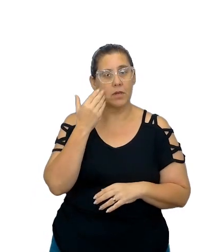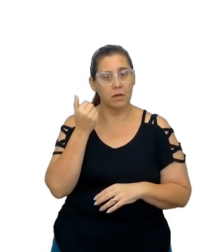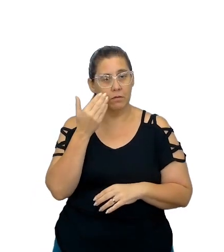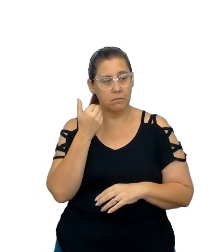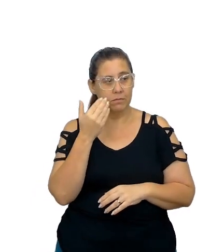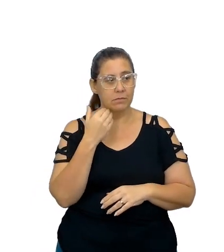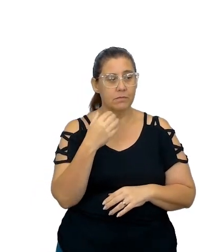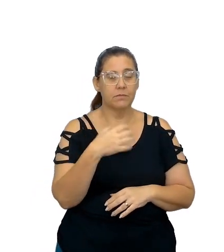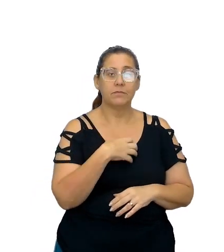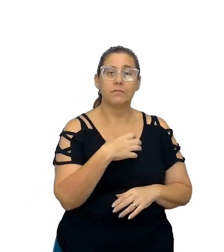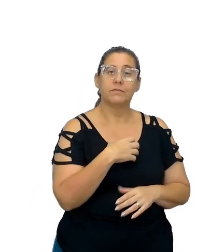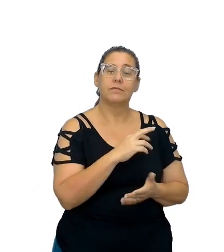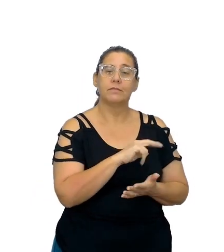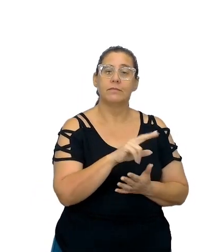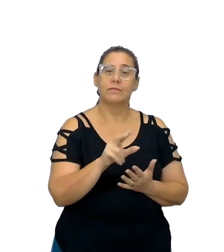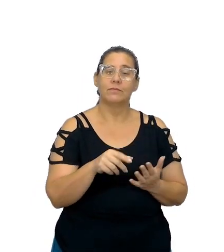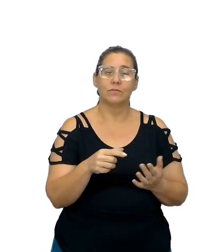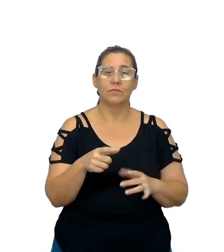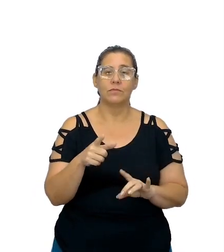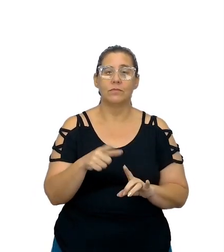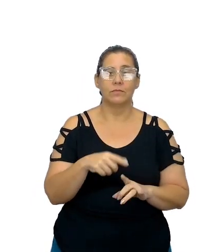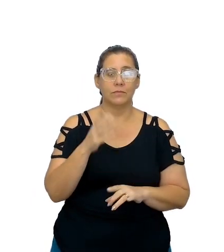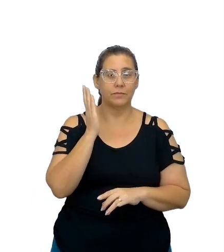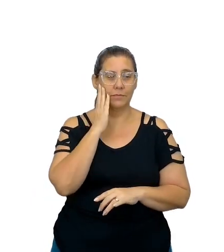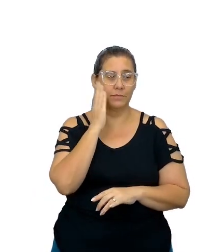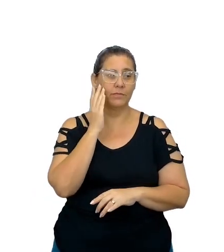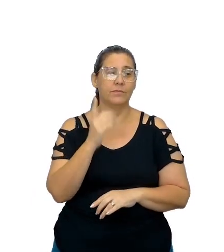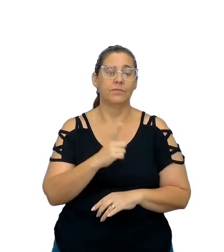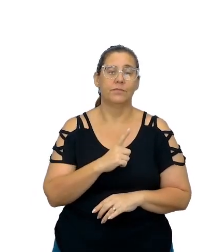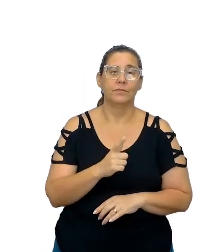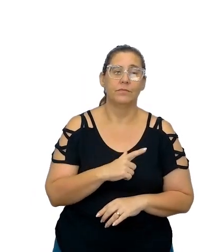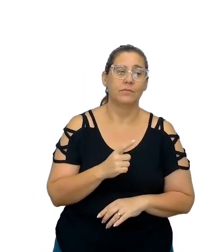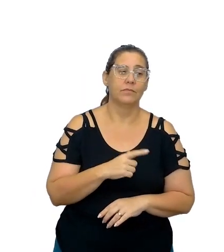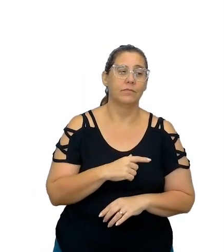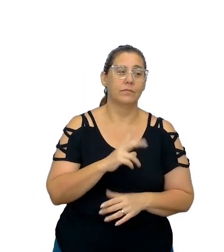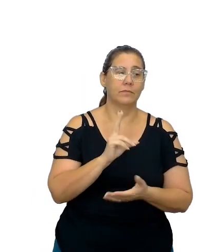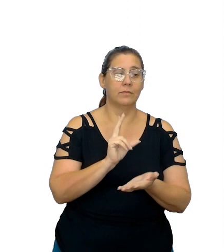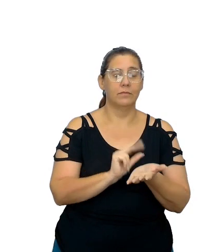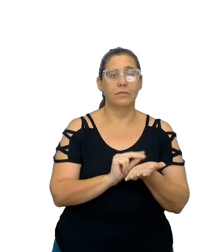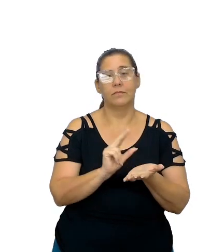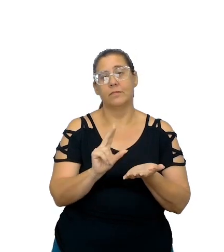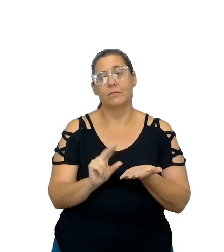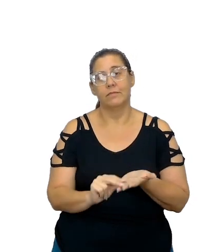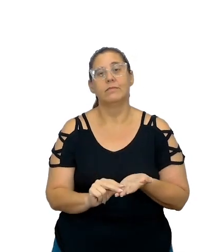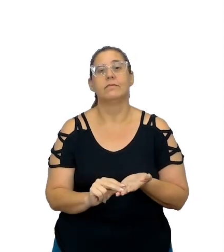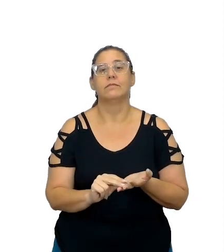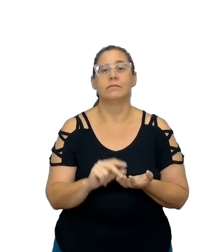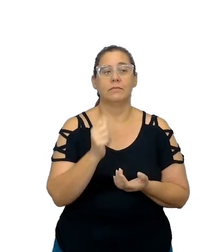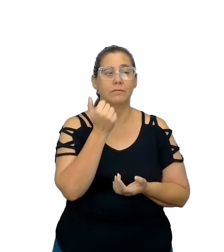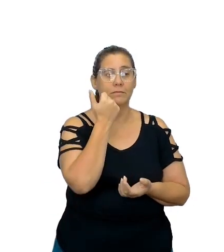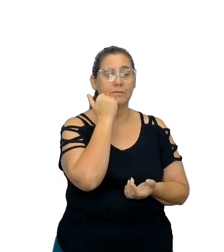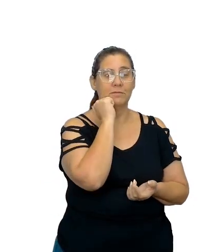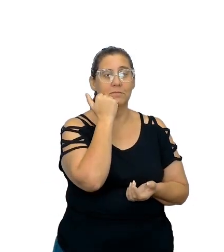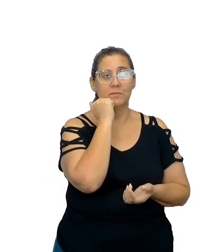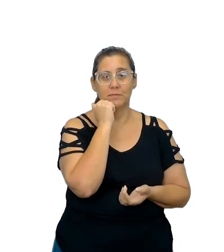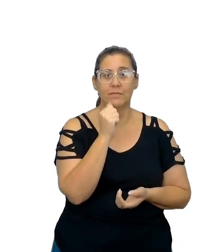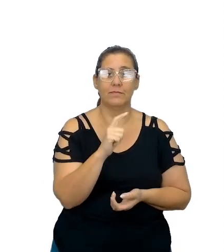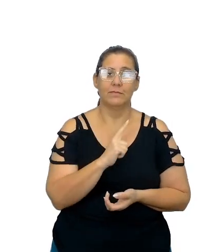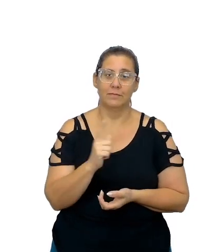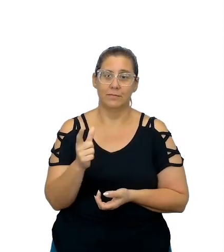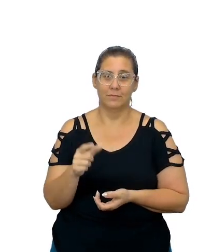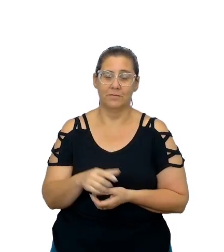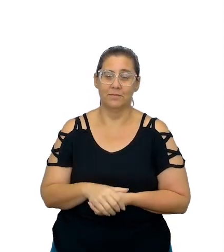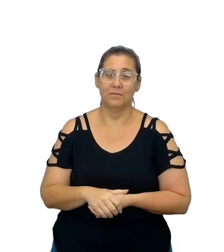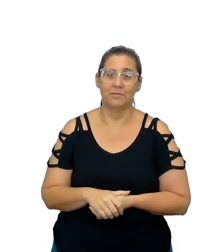diferentes formas dos saberes. E aí você tem os artigos, né, artigos de opinião, artigo científico, você vai